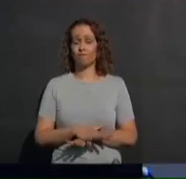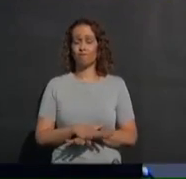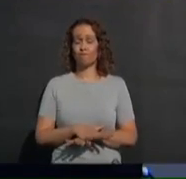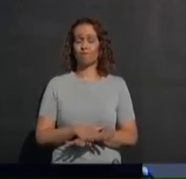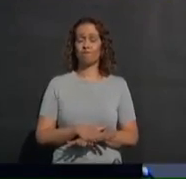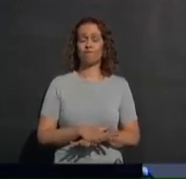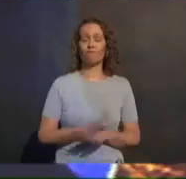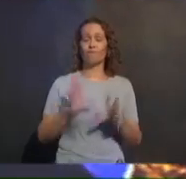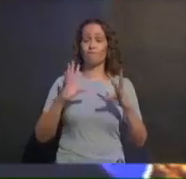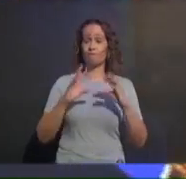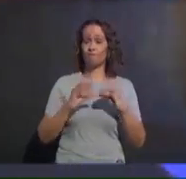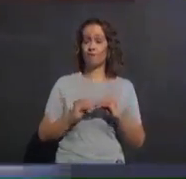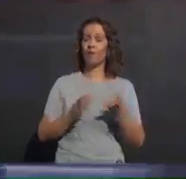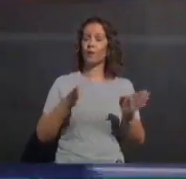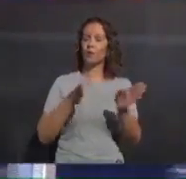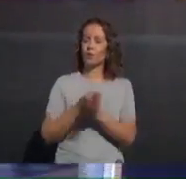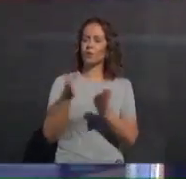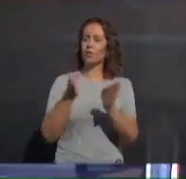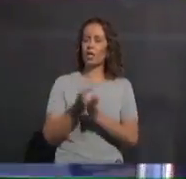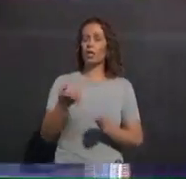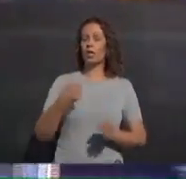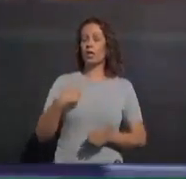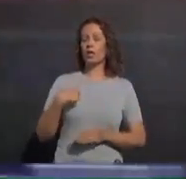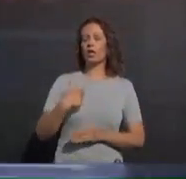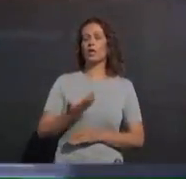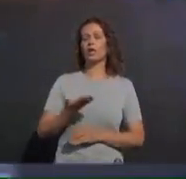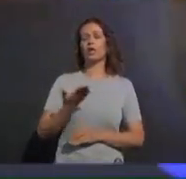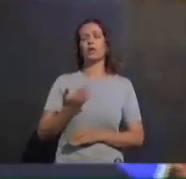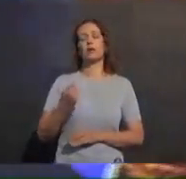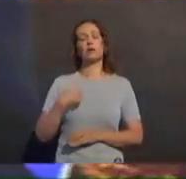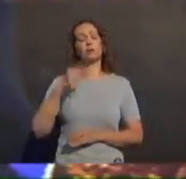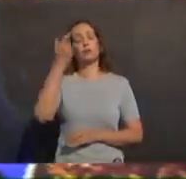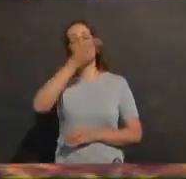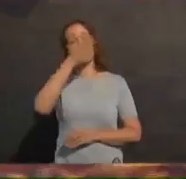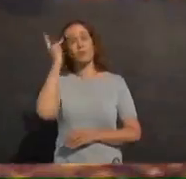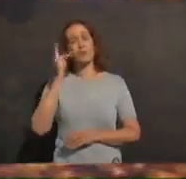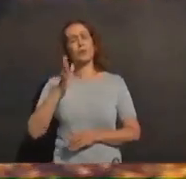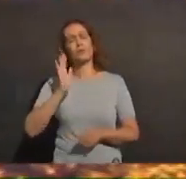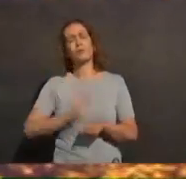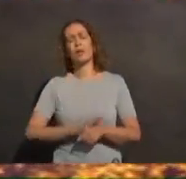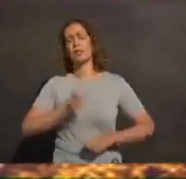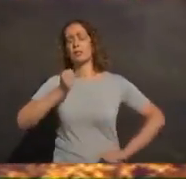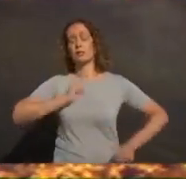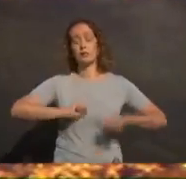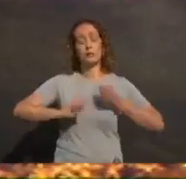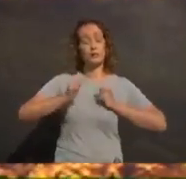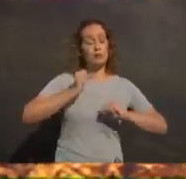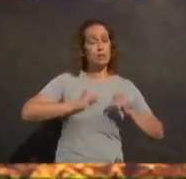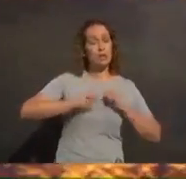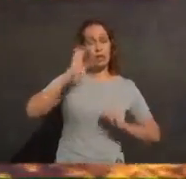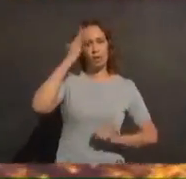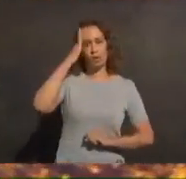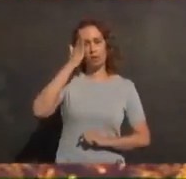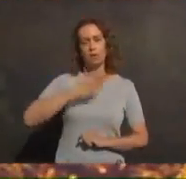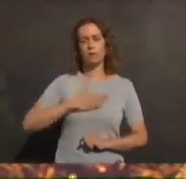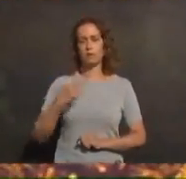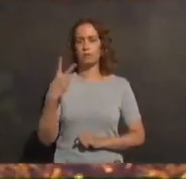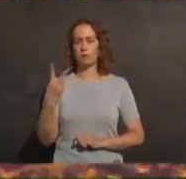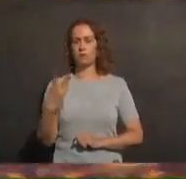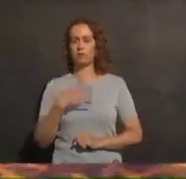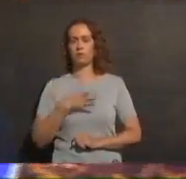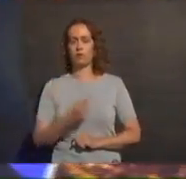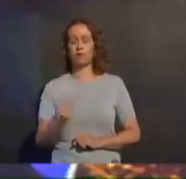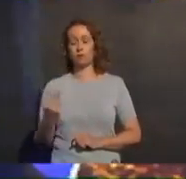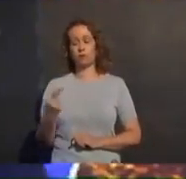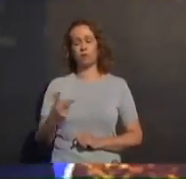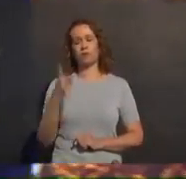que já foi muito desequilibrado. Vocês estão olhando para a pessoa mais ansiosa, mais... Eu entendo meus dois filhos, o Davi e a Emily são igualzinho